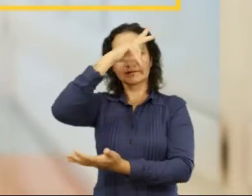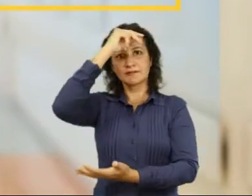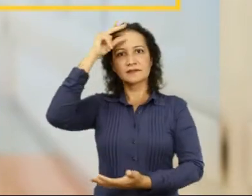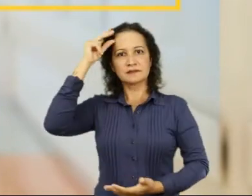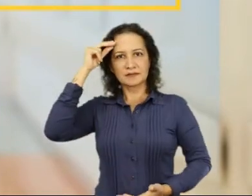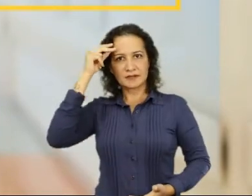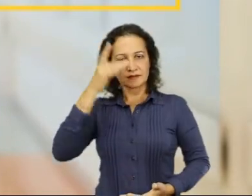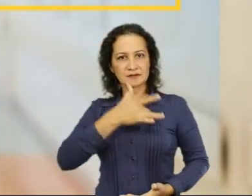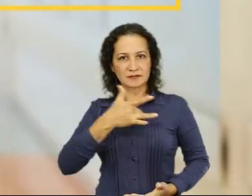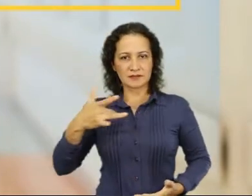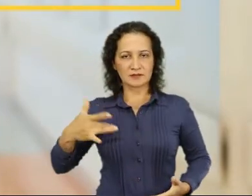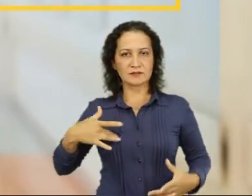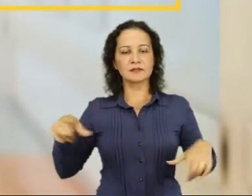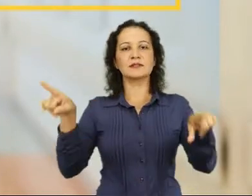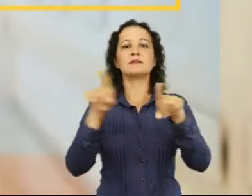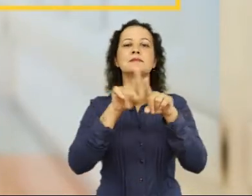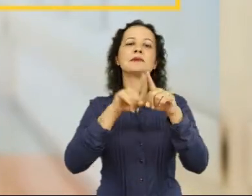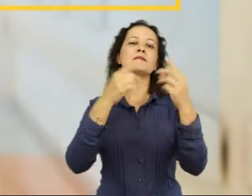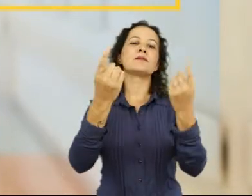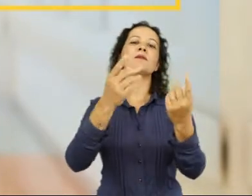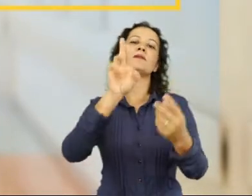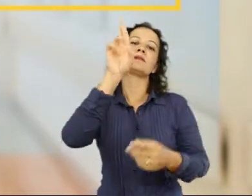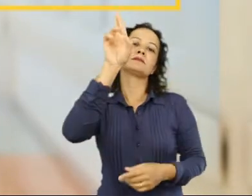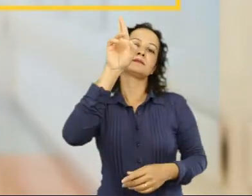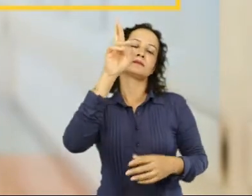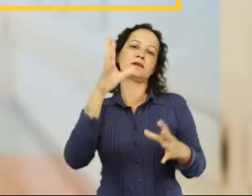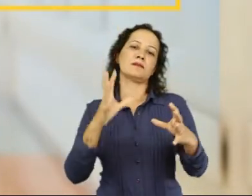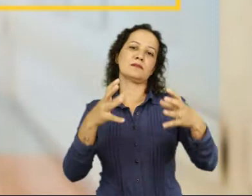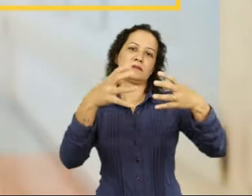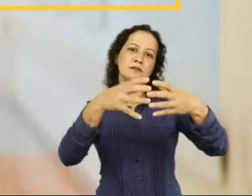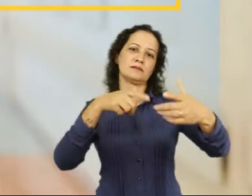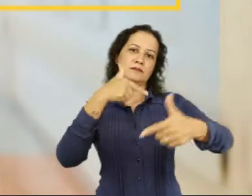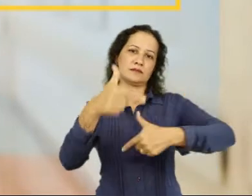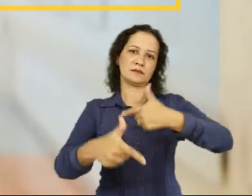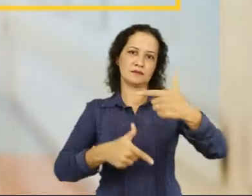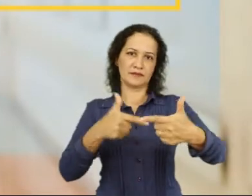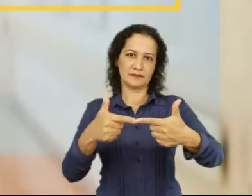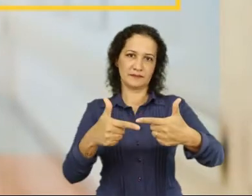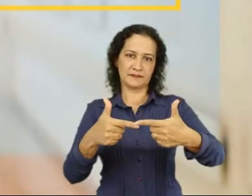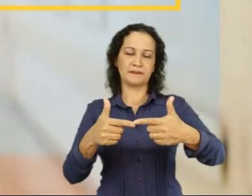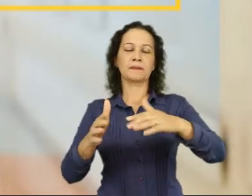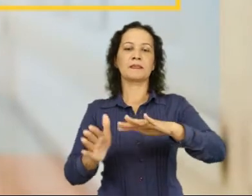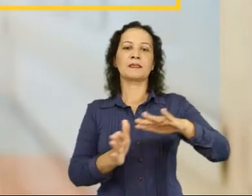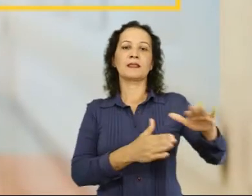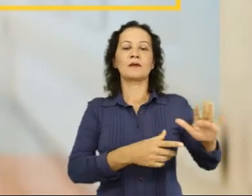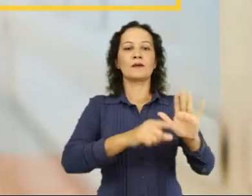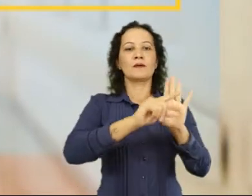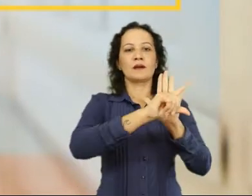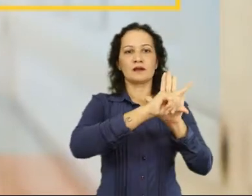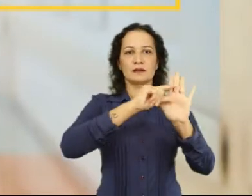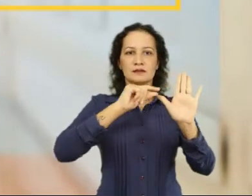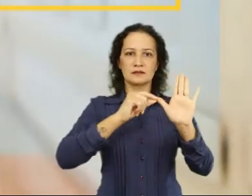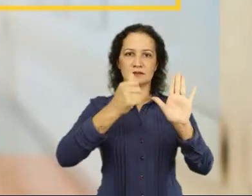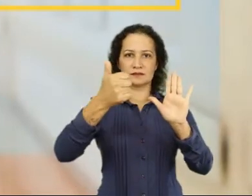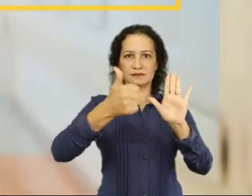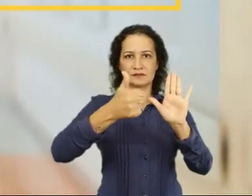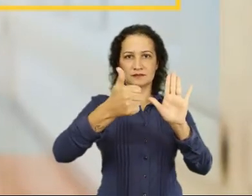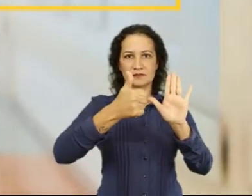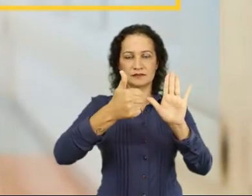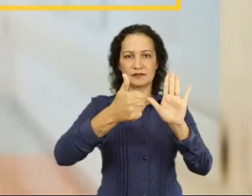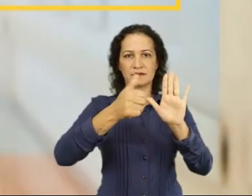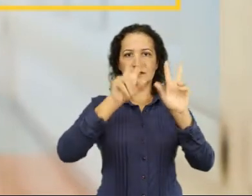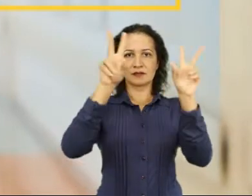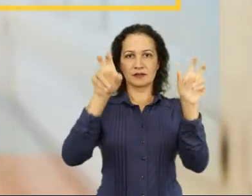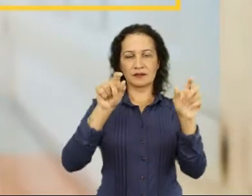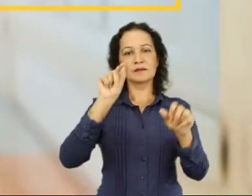também as atribuições específicas dessa equipe. Então, nesse sentido, o primeiro artigo dessa resolução trata que